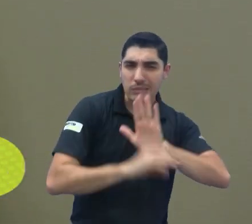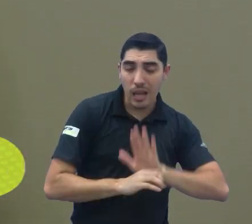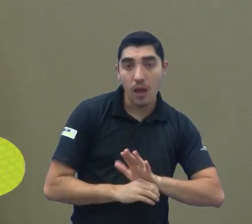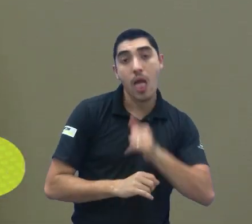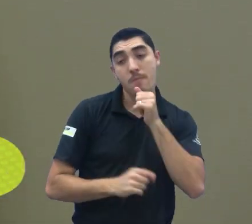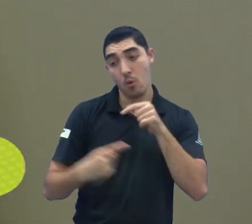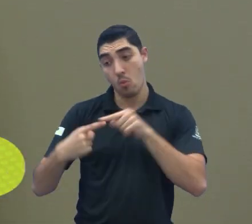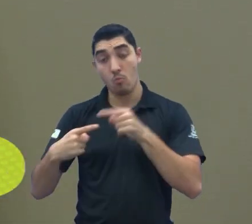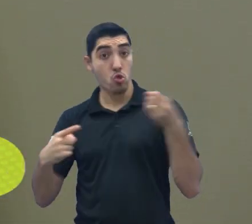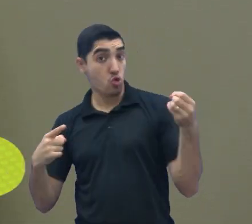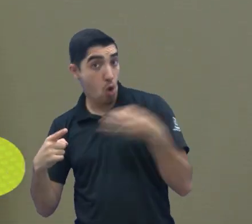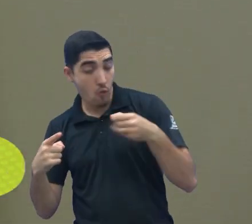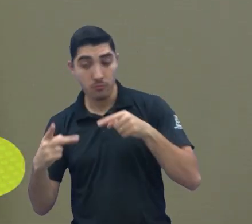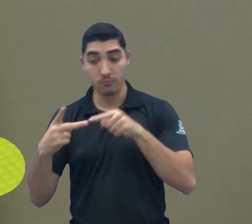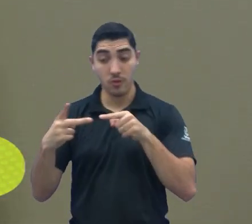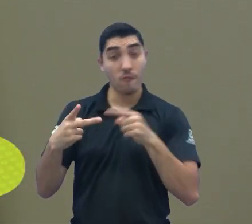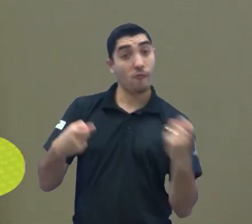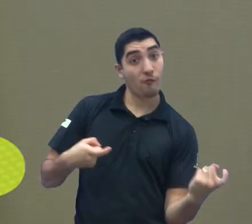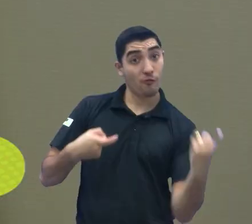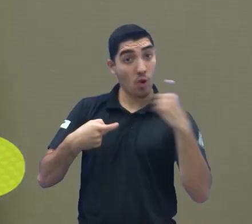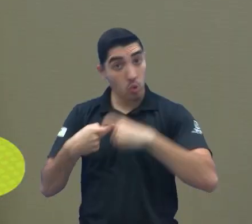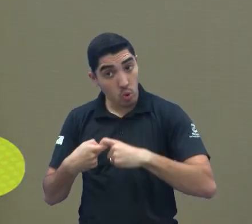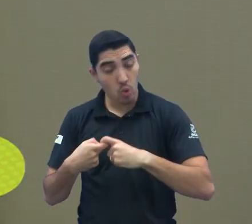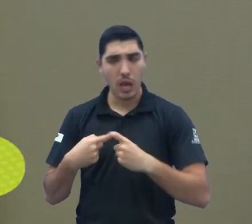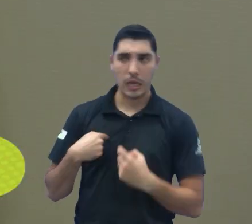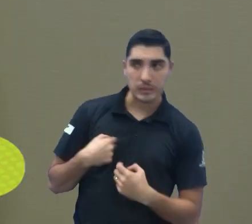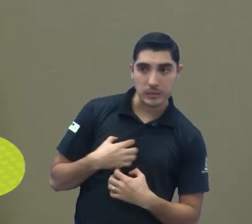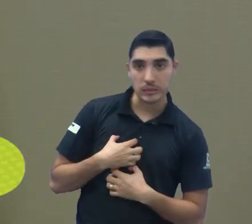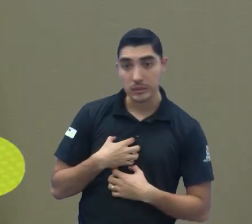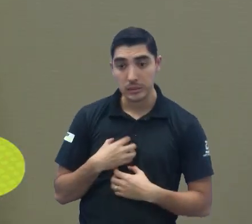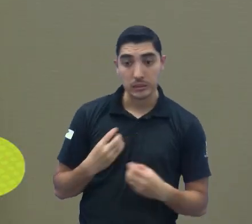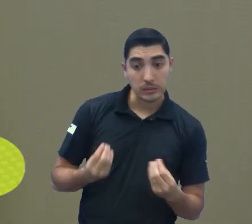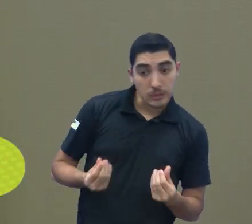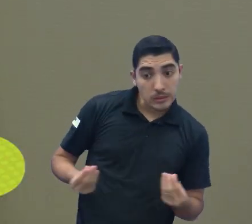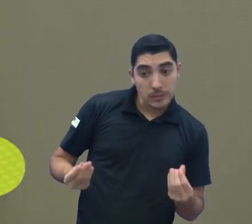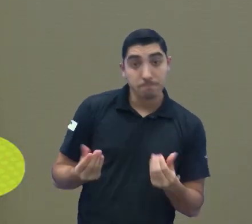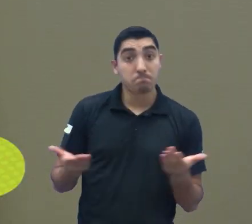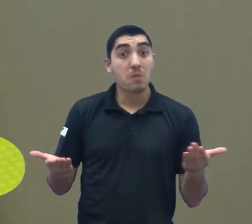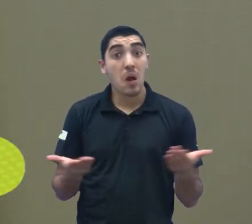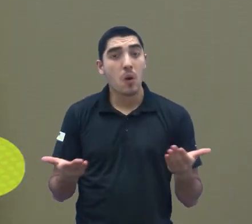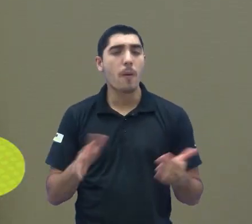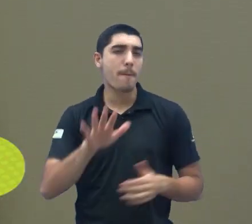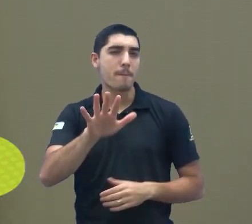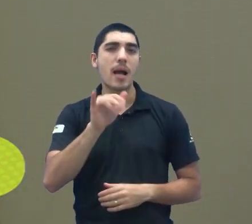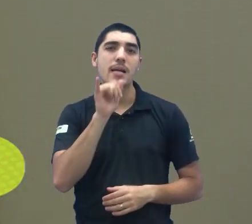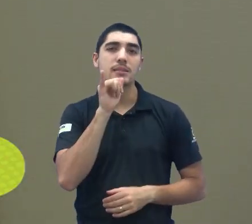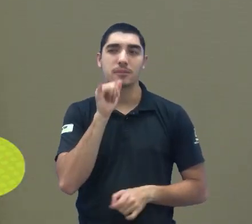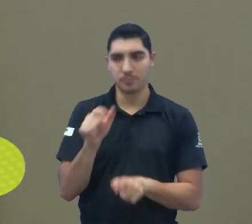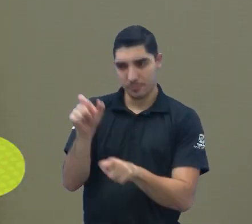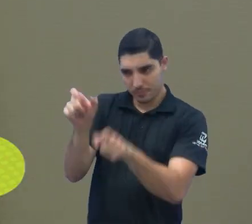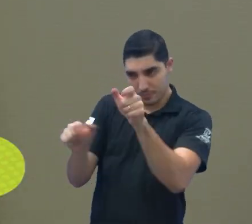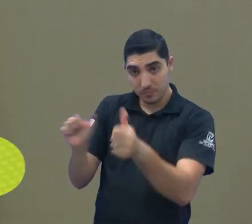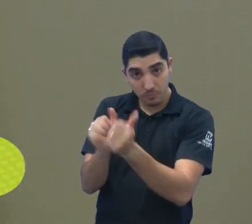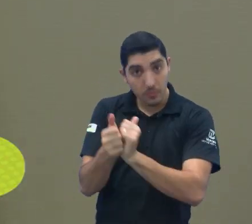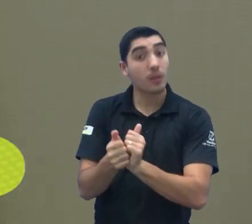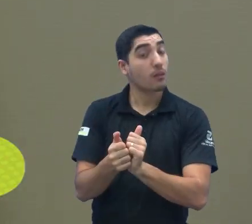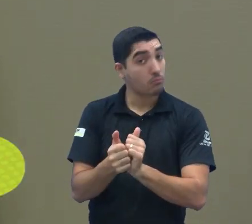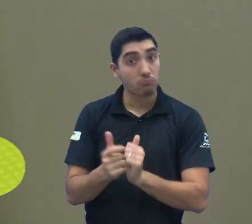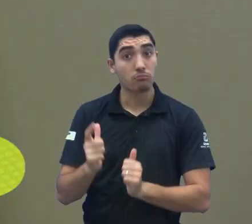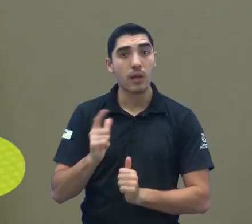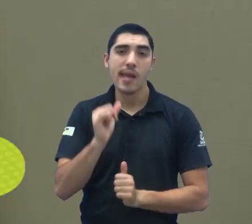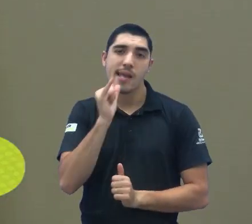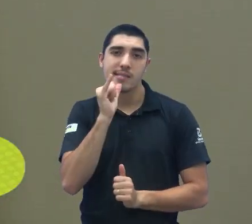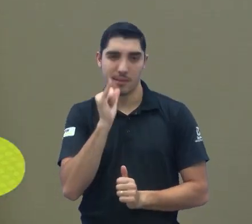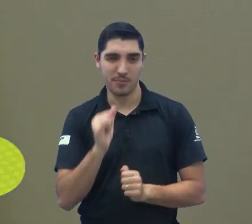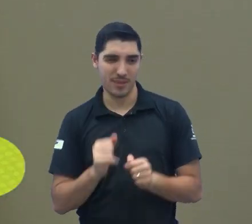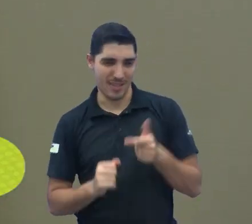uma retomando, a gente fica naquele, né, e agora, como que vai ser? Mas as atletas, o mercado está muito quente, porque quem estava, né, nas